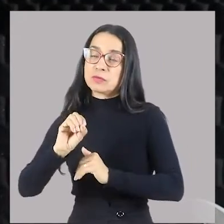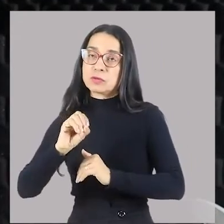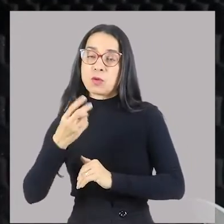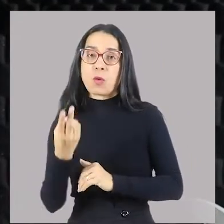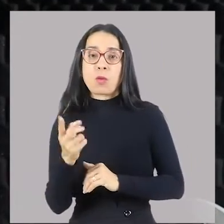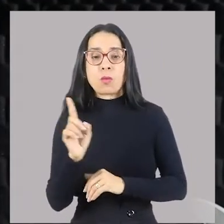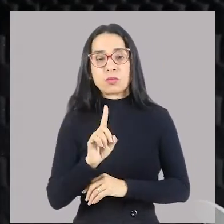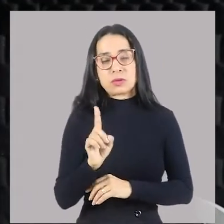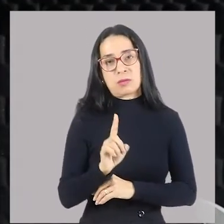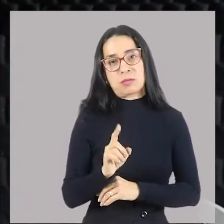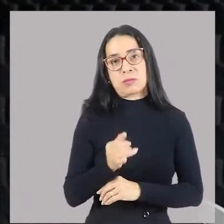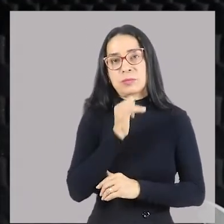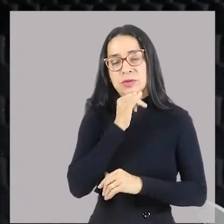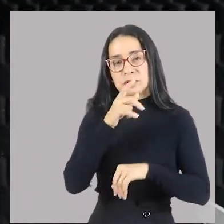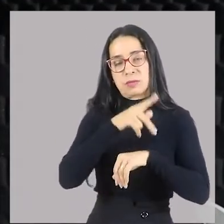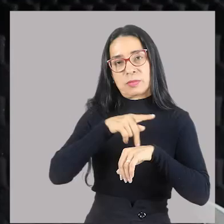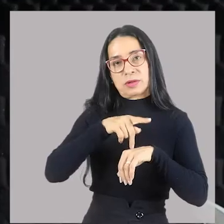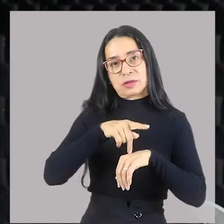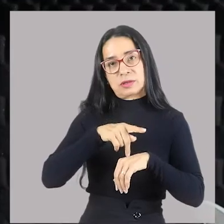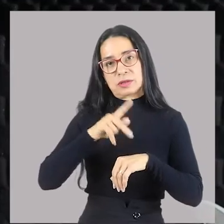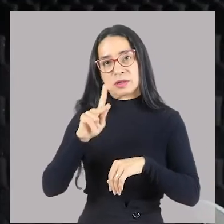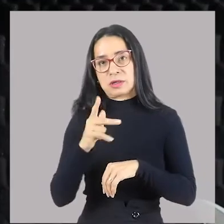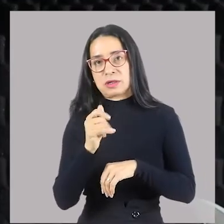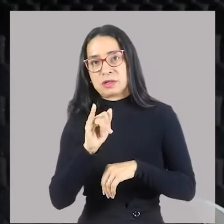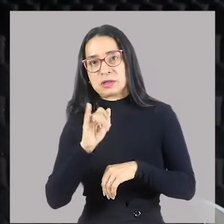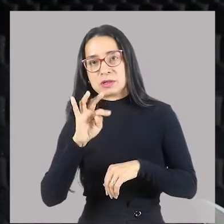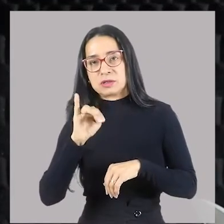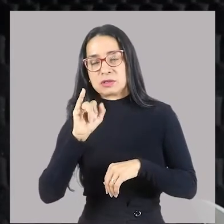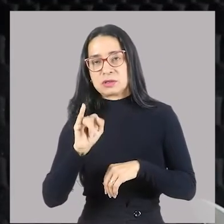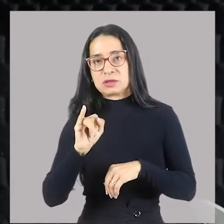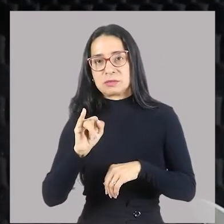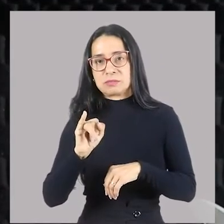o Haiti, 0,33.